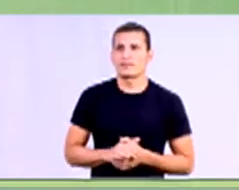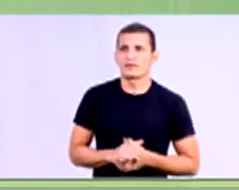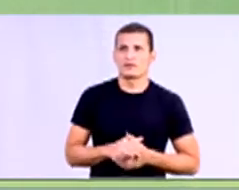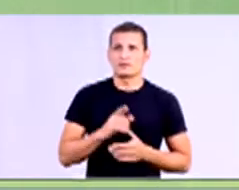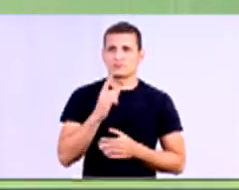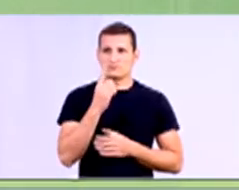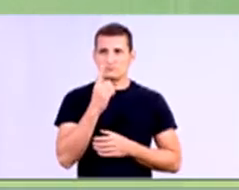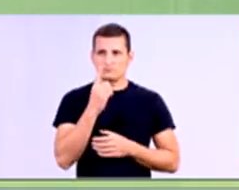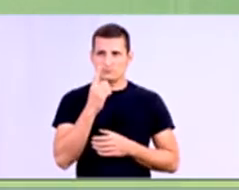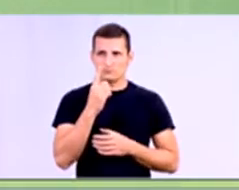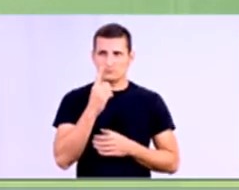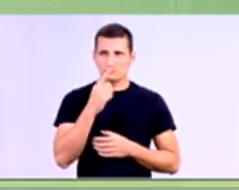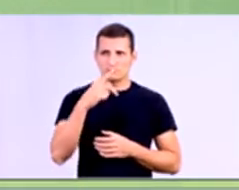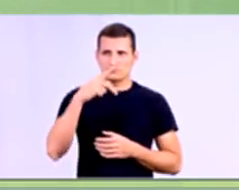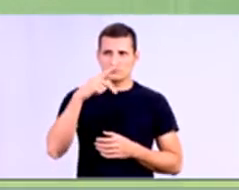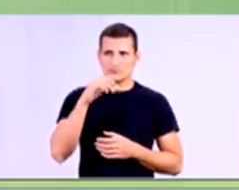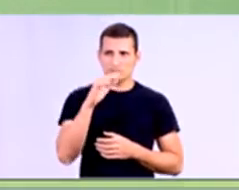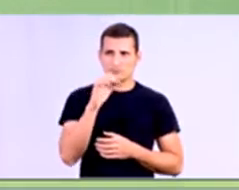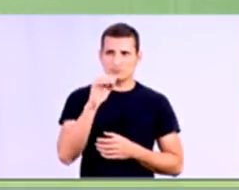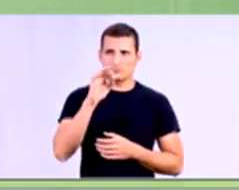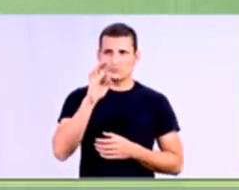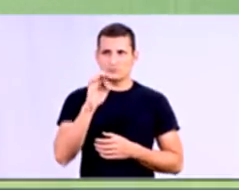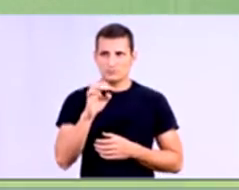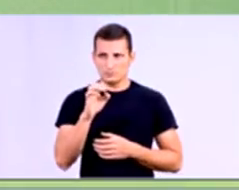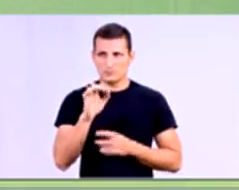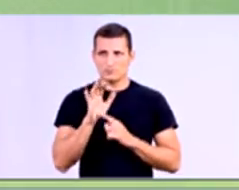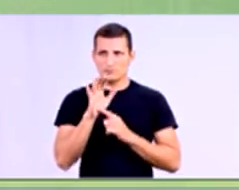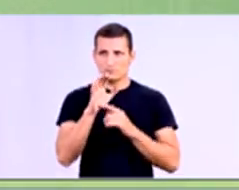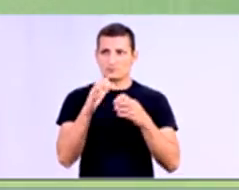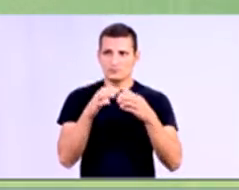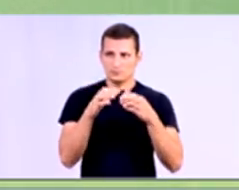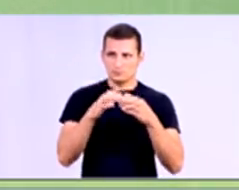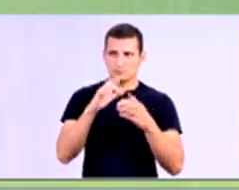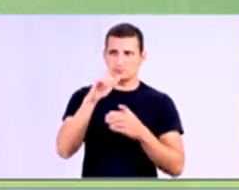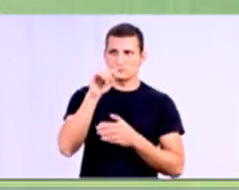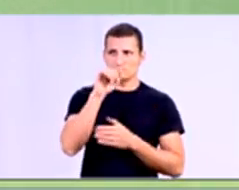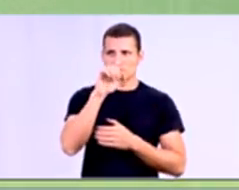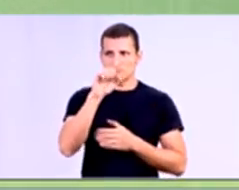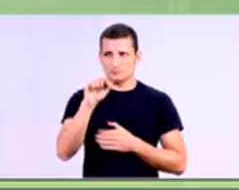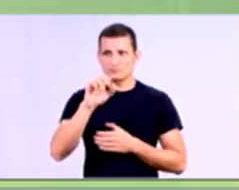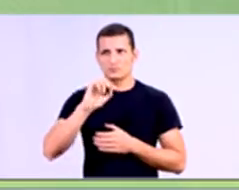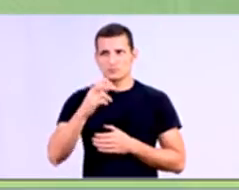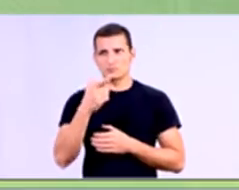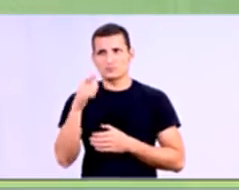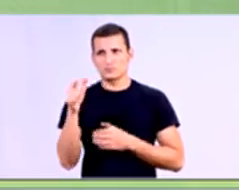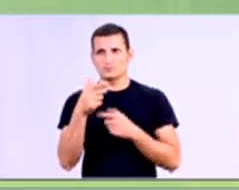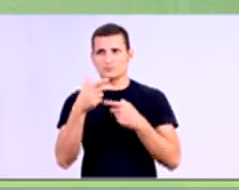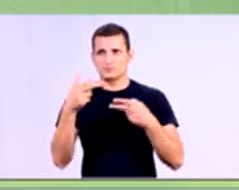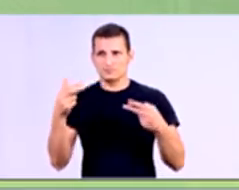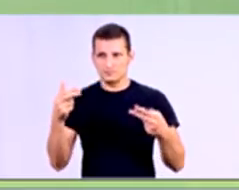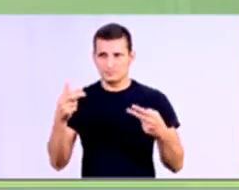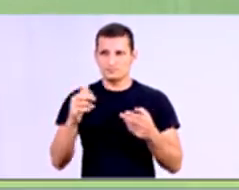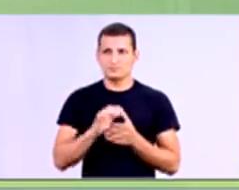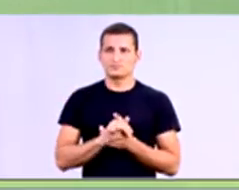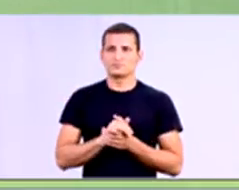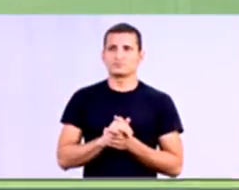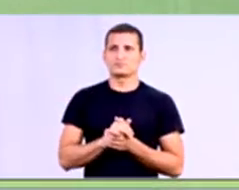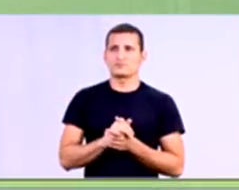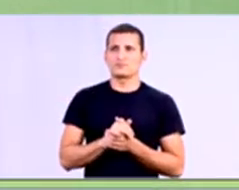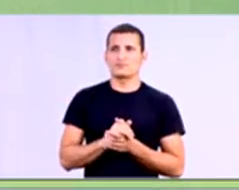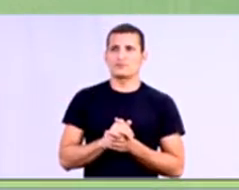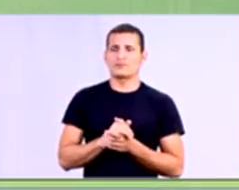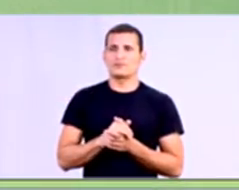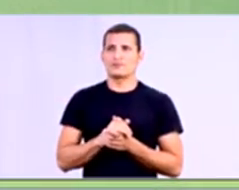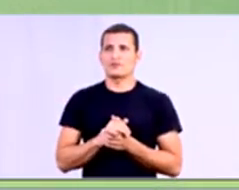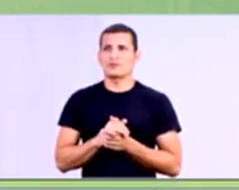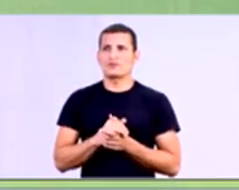pacote representa um grupo de classes ou outros elementos. Os elementos, os pacotes, se